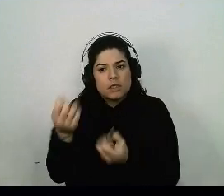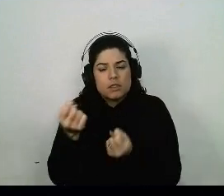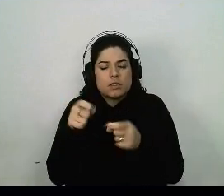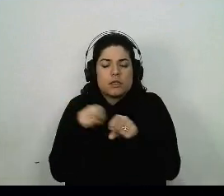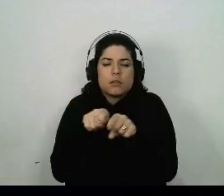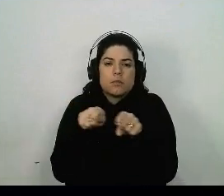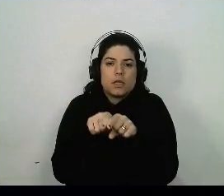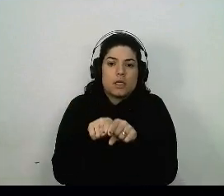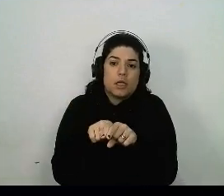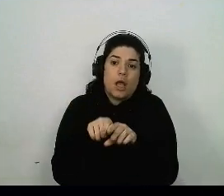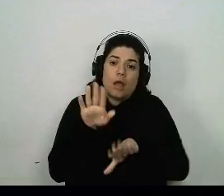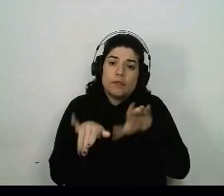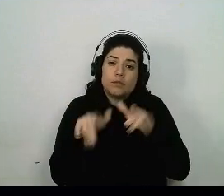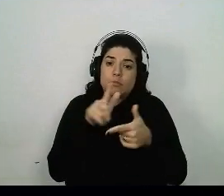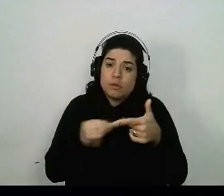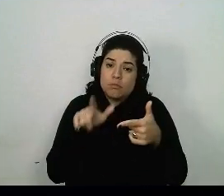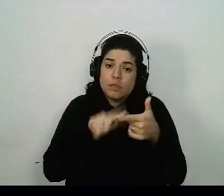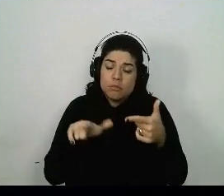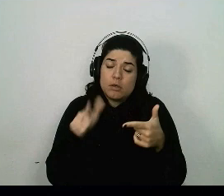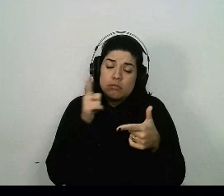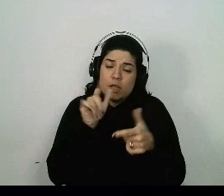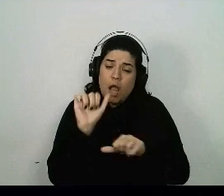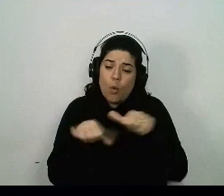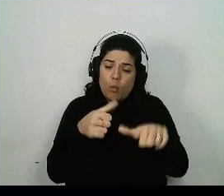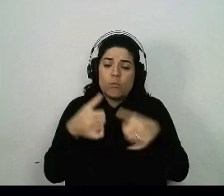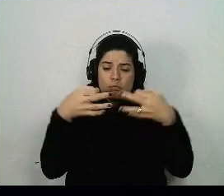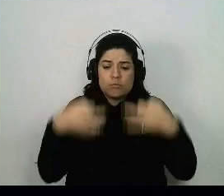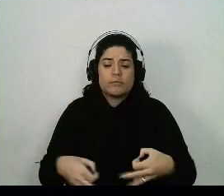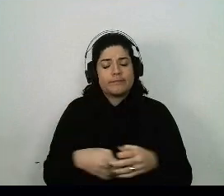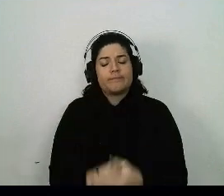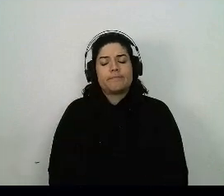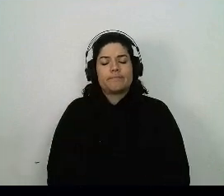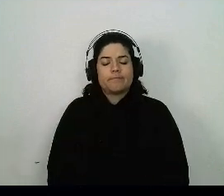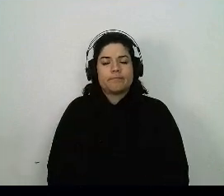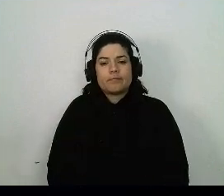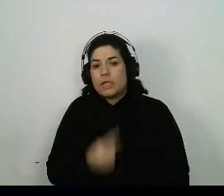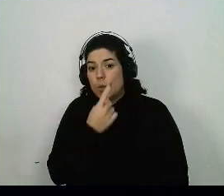de problemas, muitas vezes. Então, e por último, o